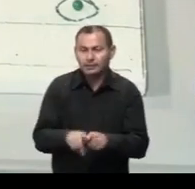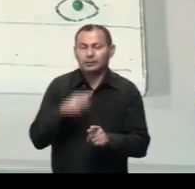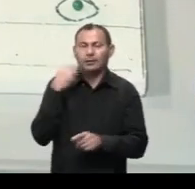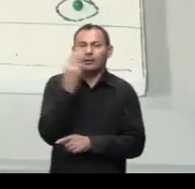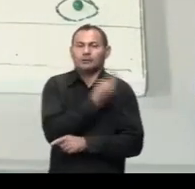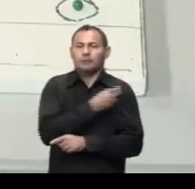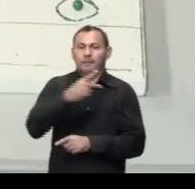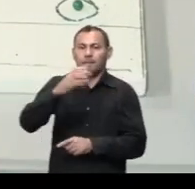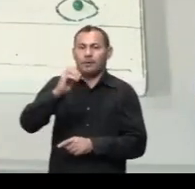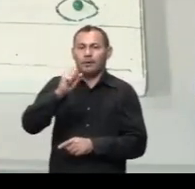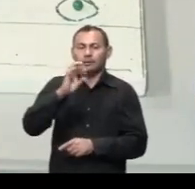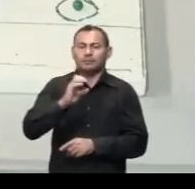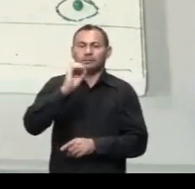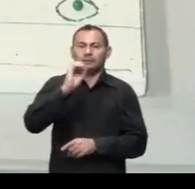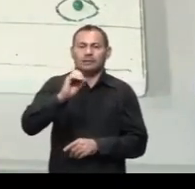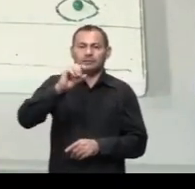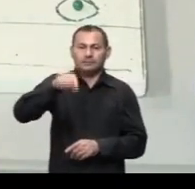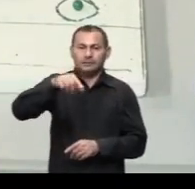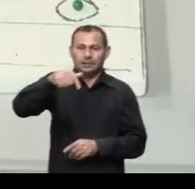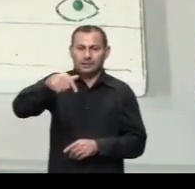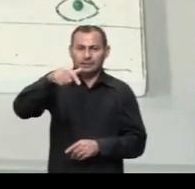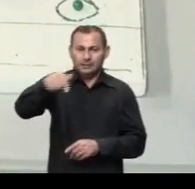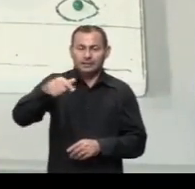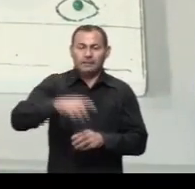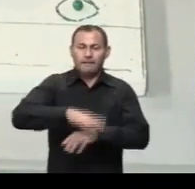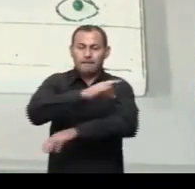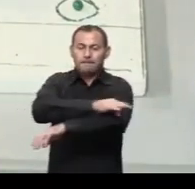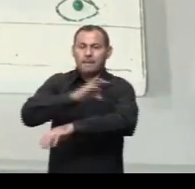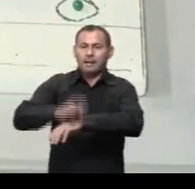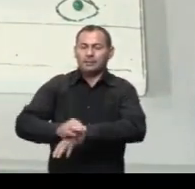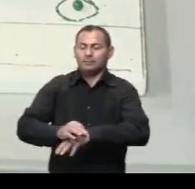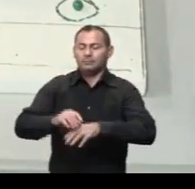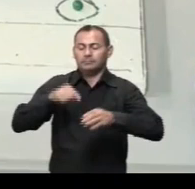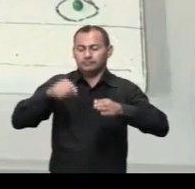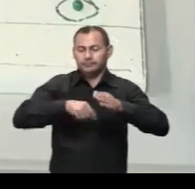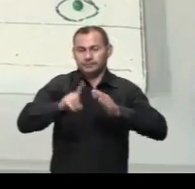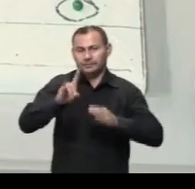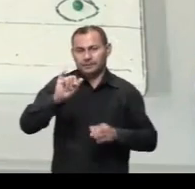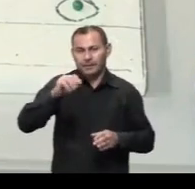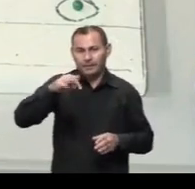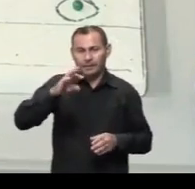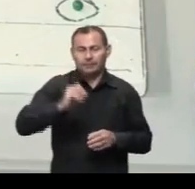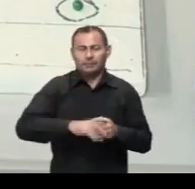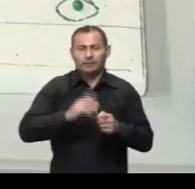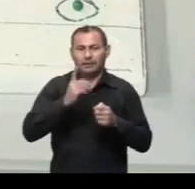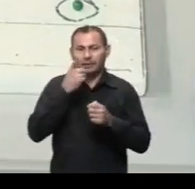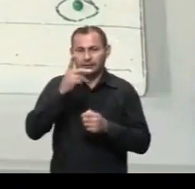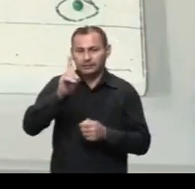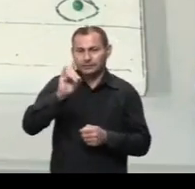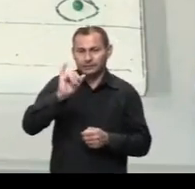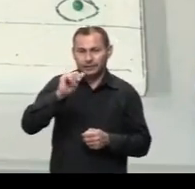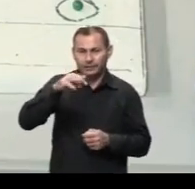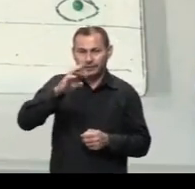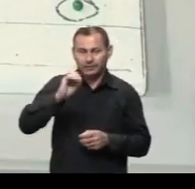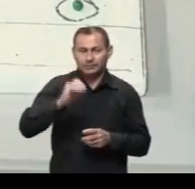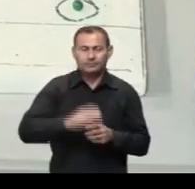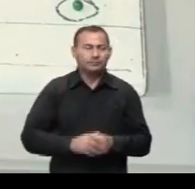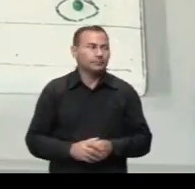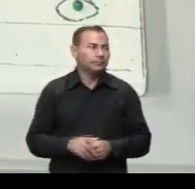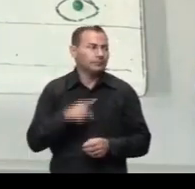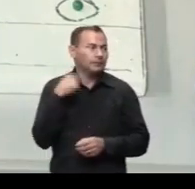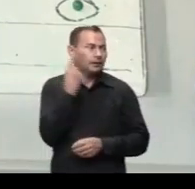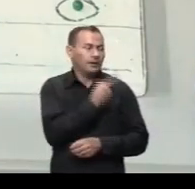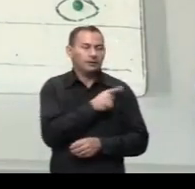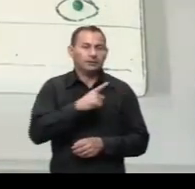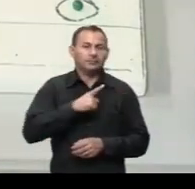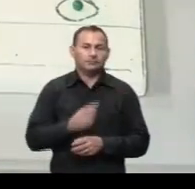nosso poste ele tem 0,77 metros de diâmetro. Então, quando eu falo diâmetro, a